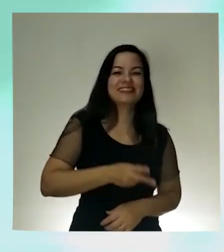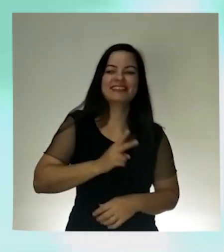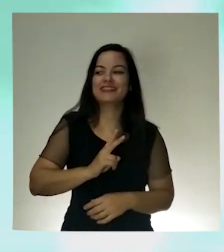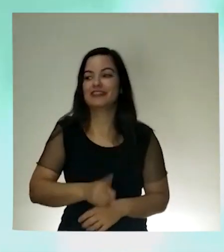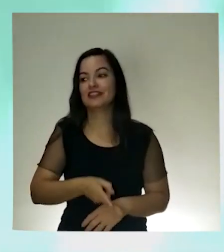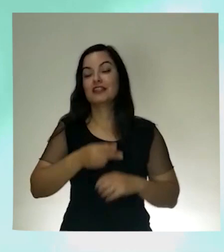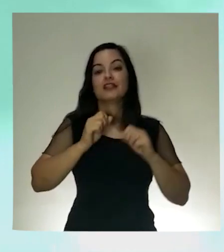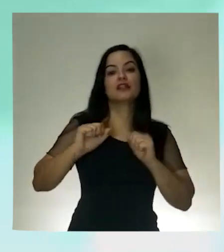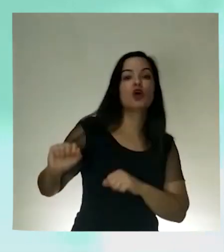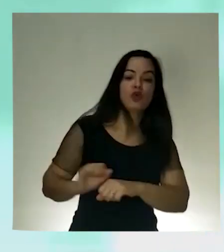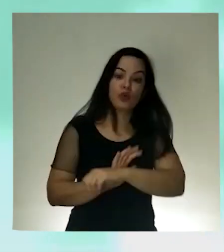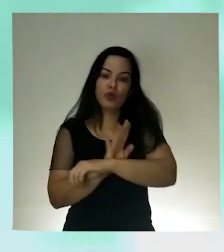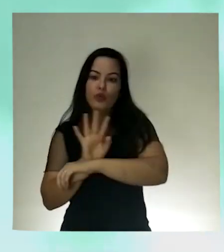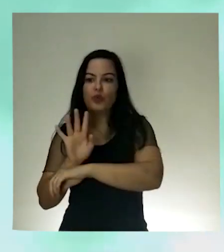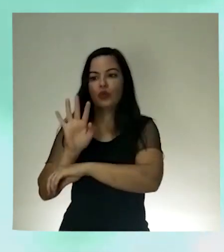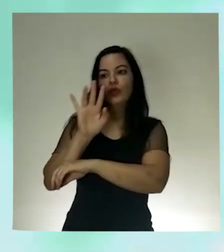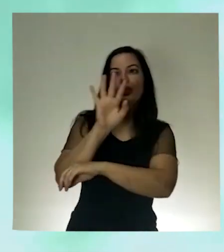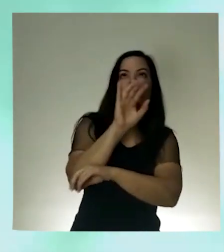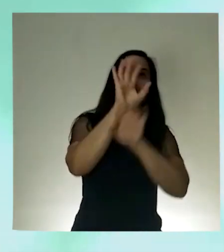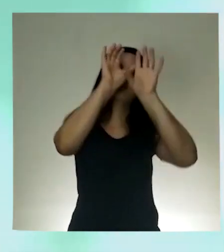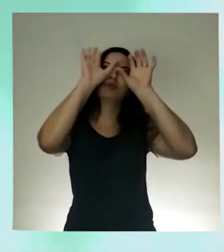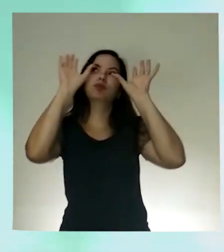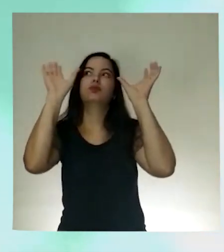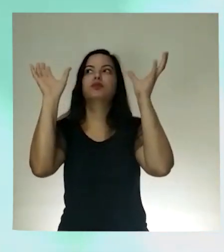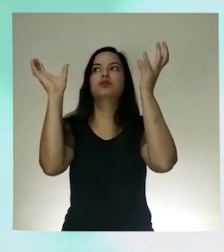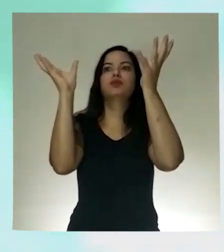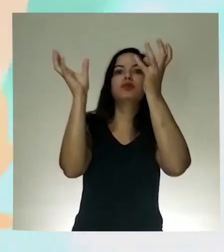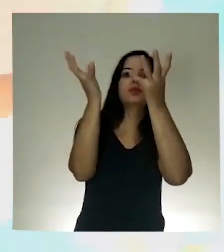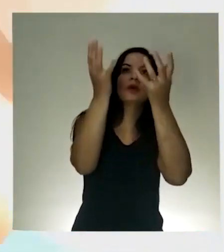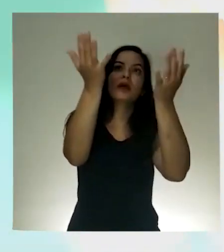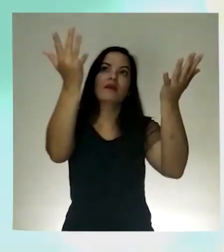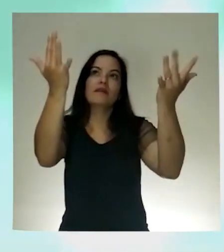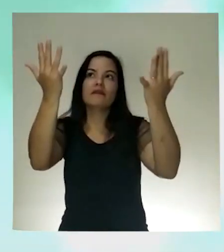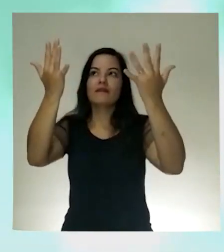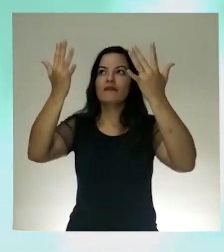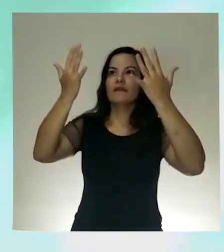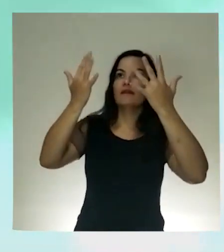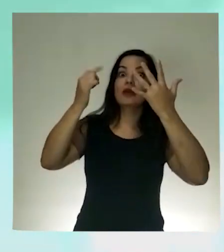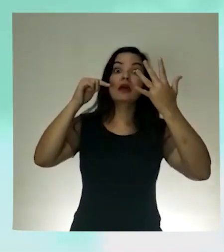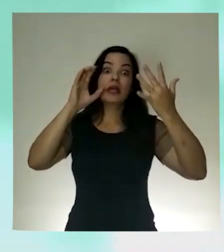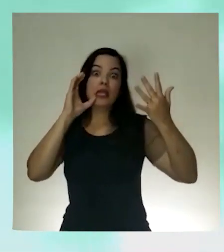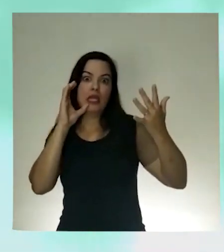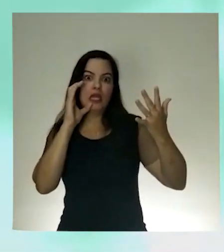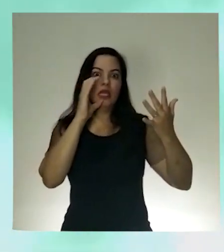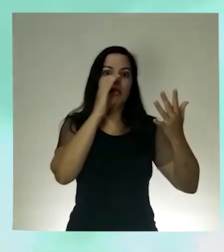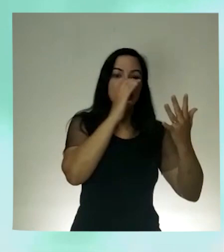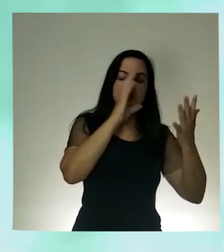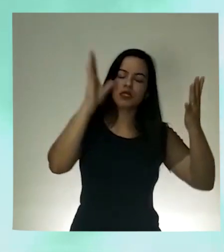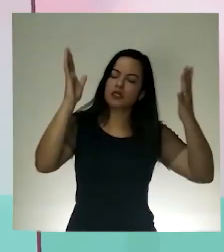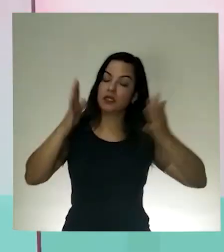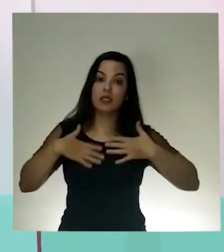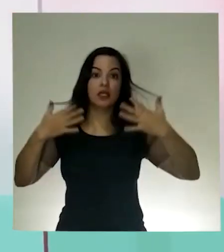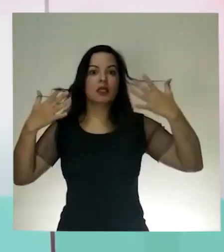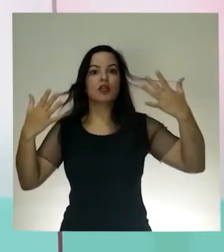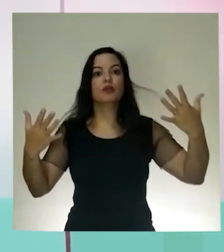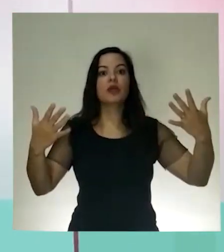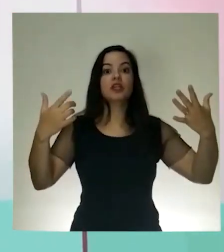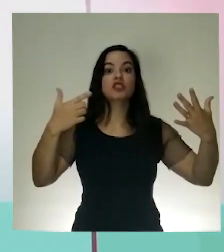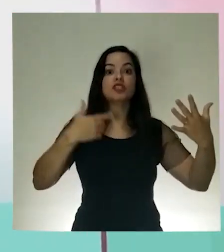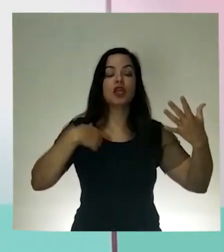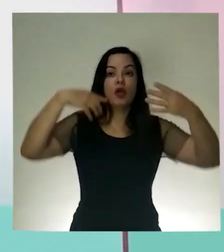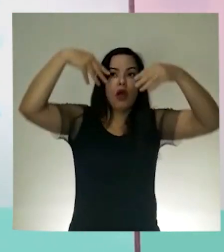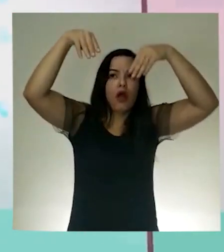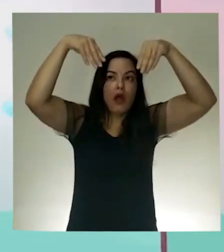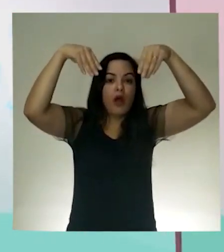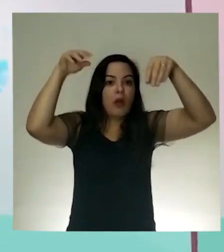dente. Nuvem de vapor, vem, vem, vem, vem. Ela vem bem quente e de repente não tô mais